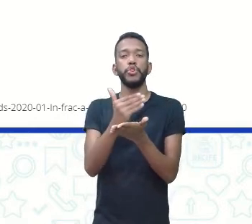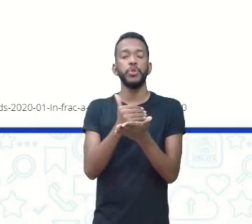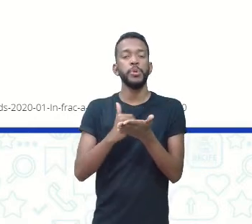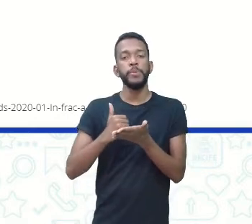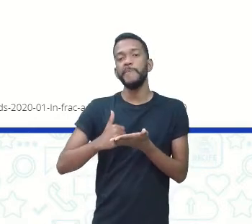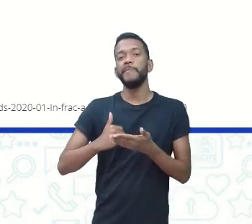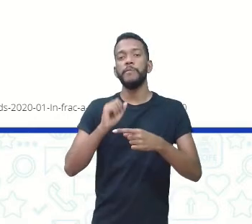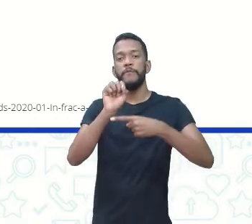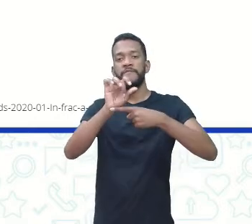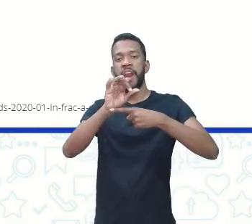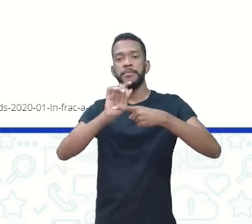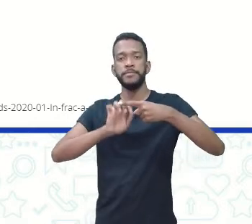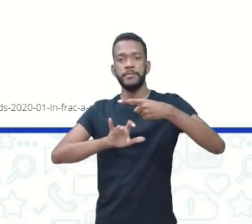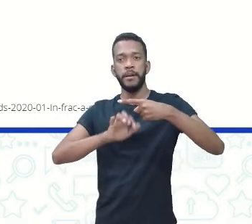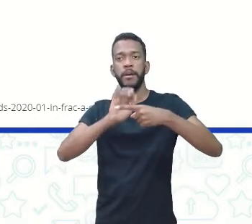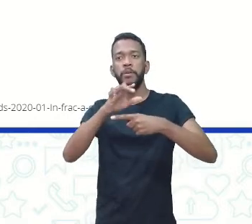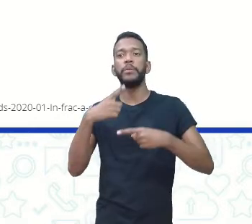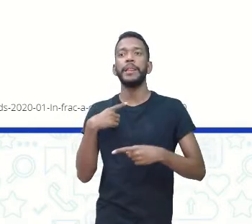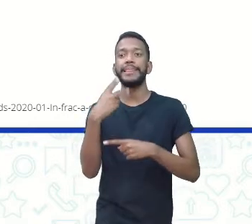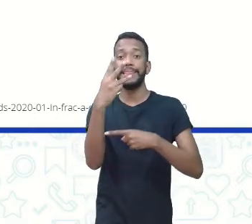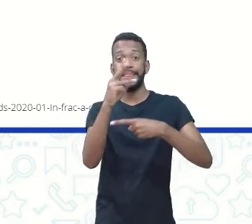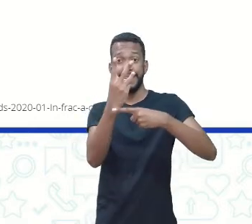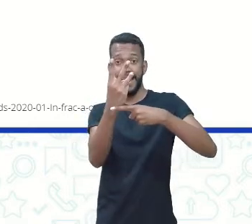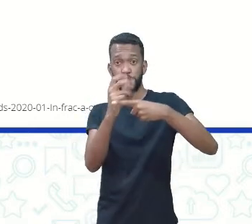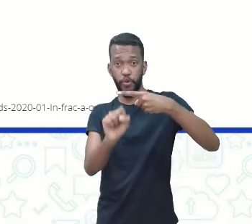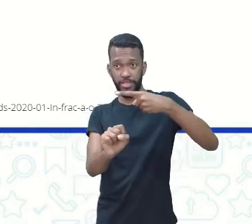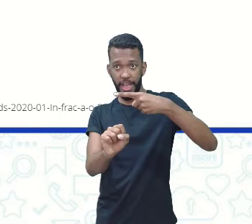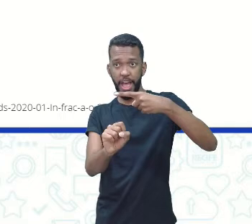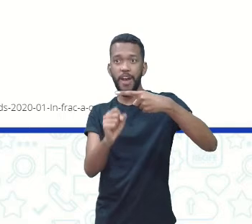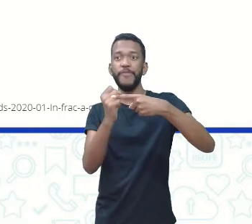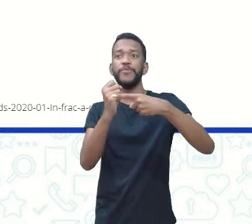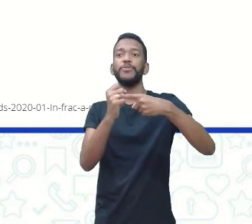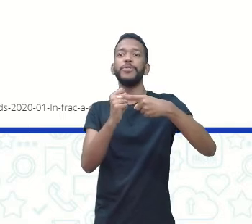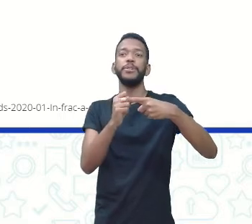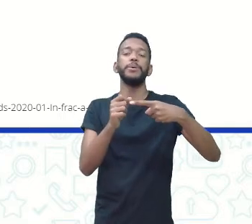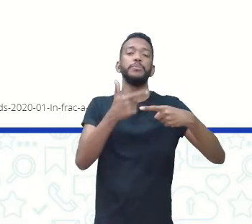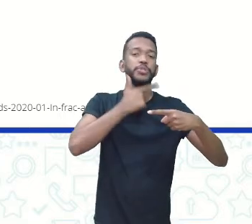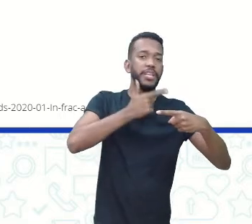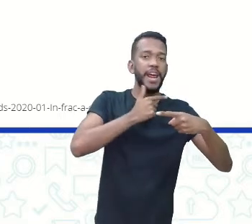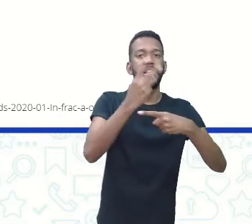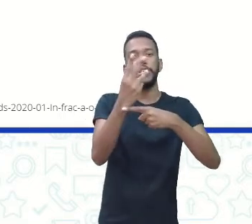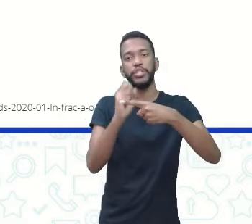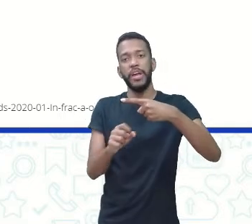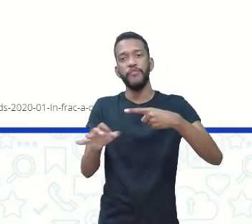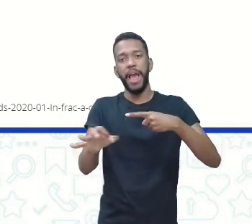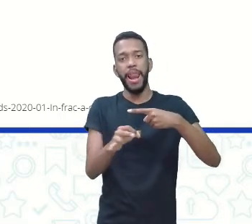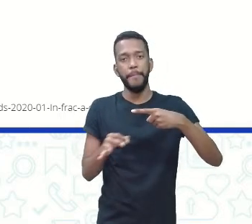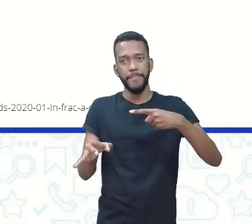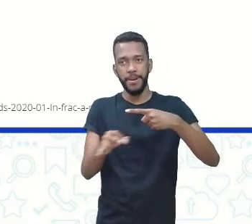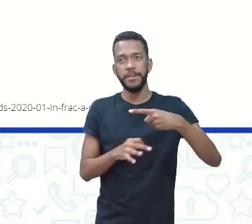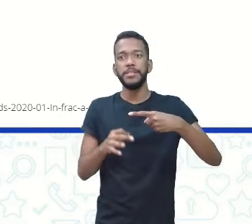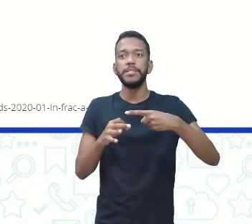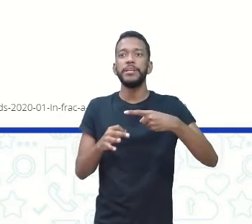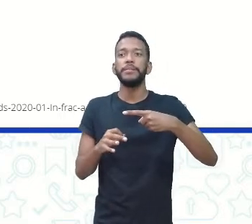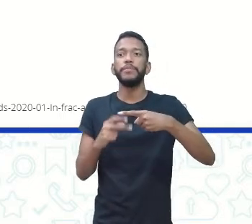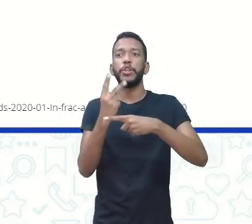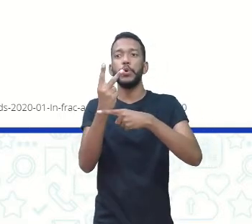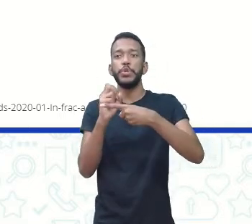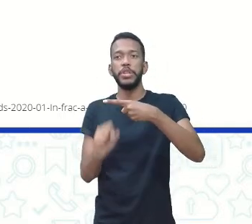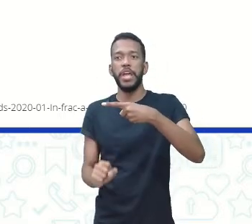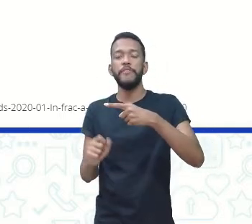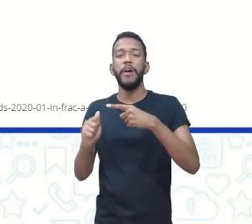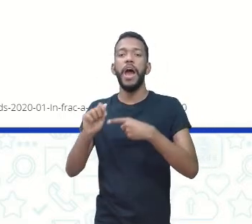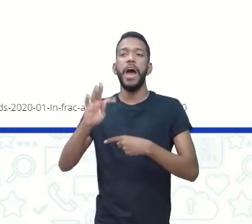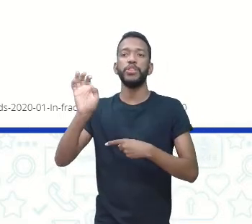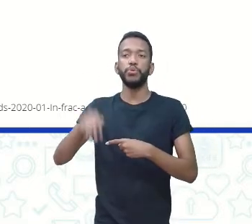fração. Ele coloca 3/8 de mussarela, 3/8 de calabresa e 2/8 de atum. E aí o tucaninho